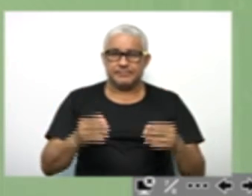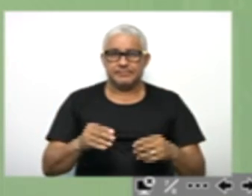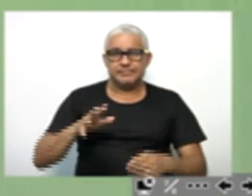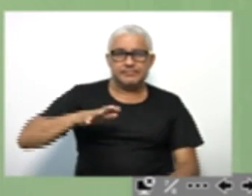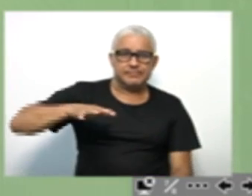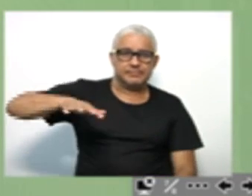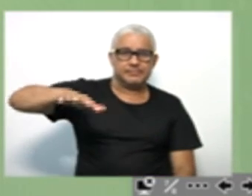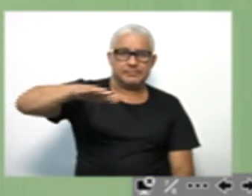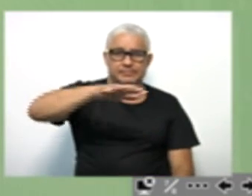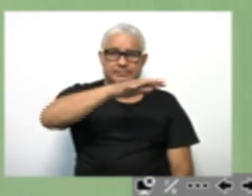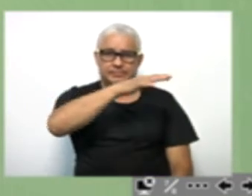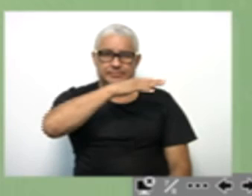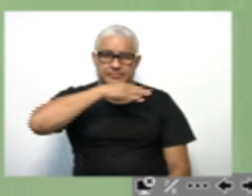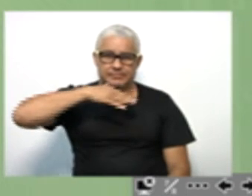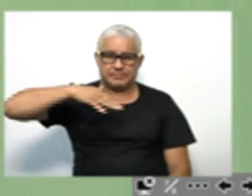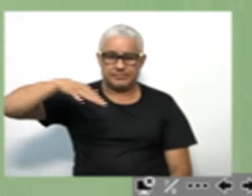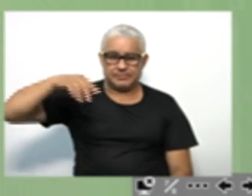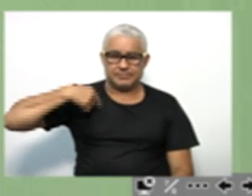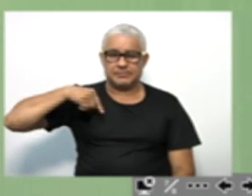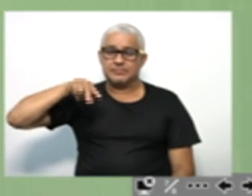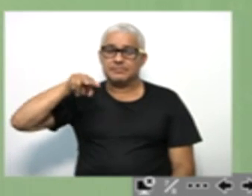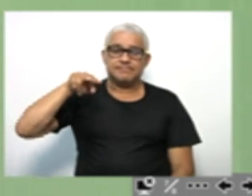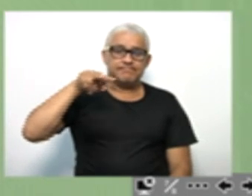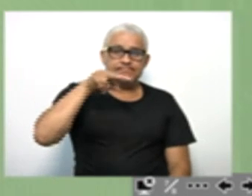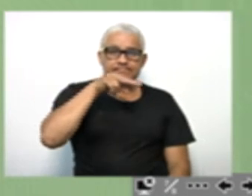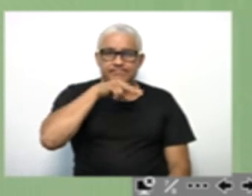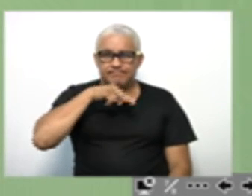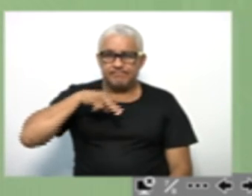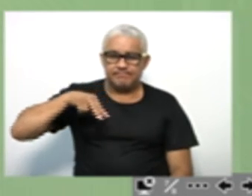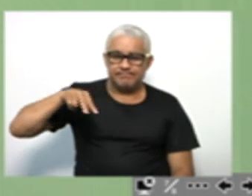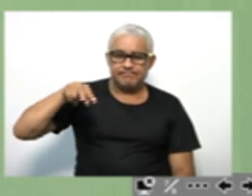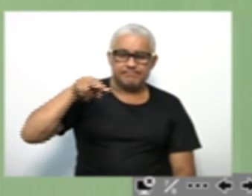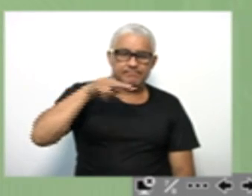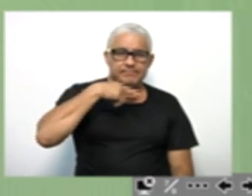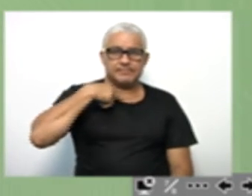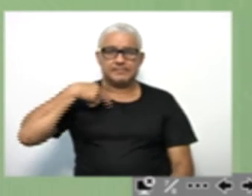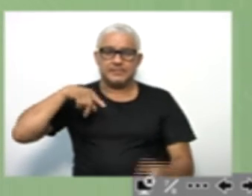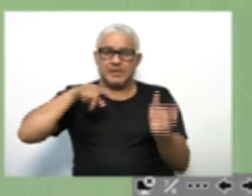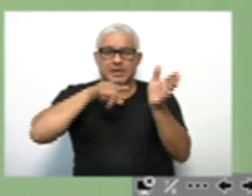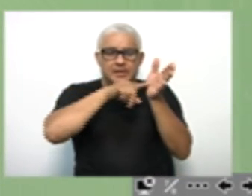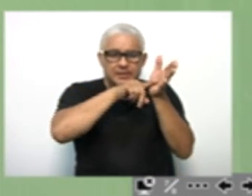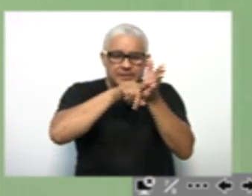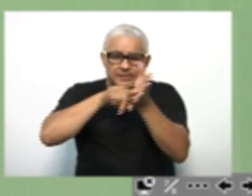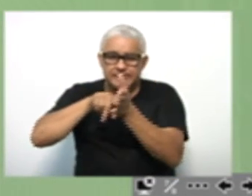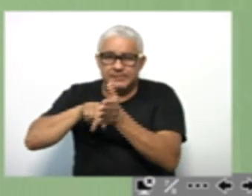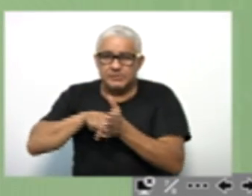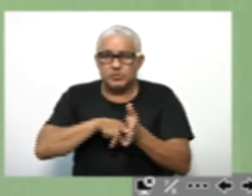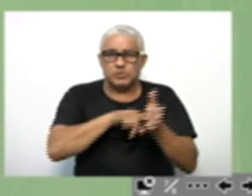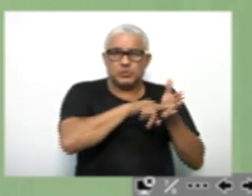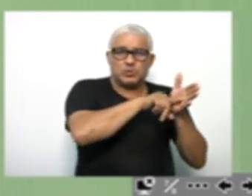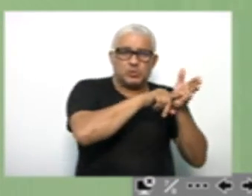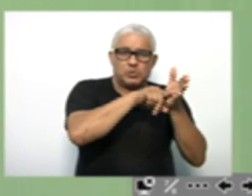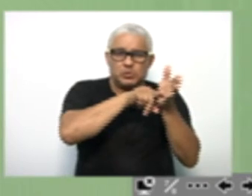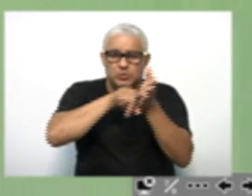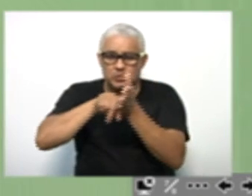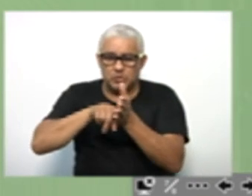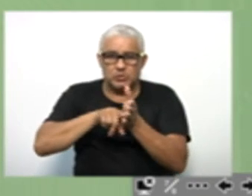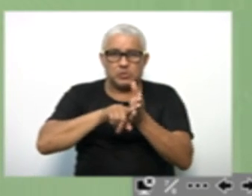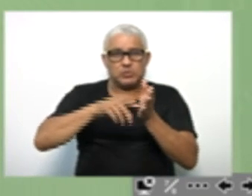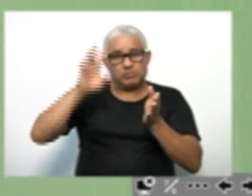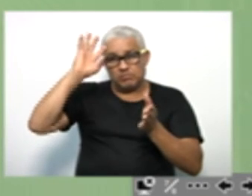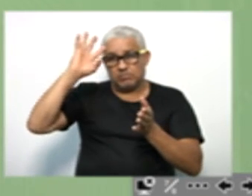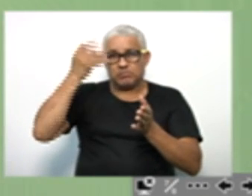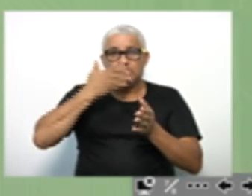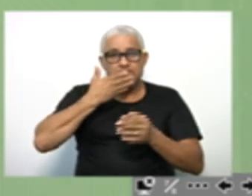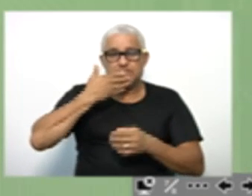ambiente, vai propiciar um estudo ao tomador de decisão da melhor forma possível